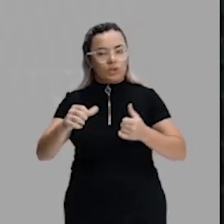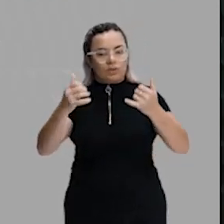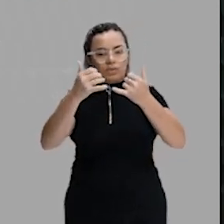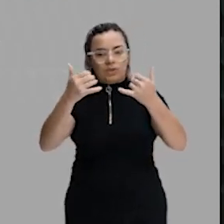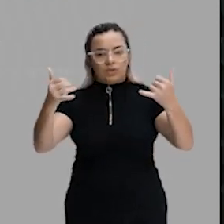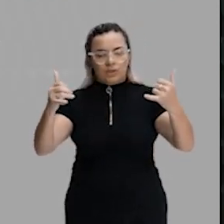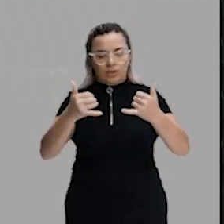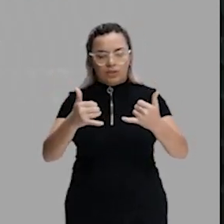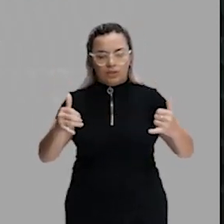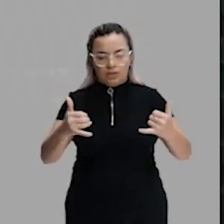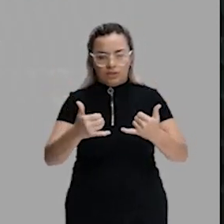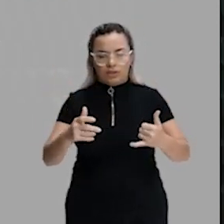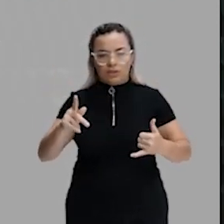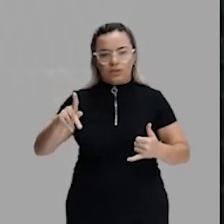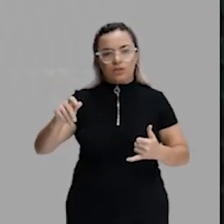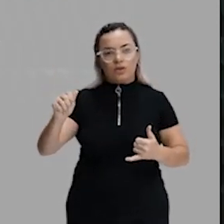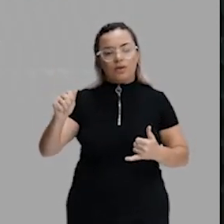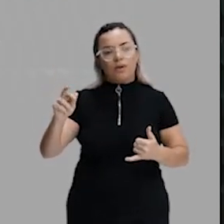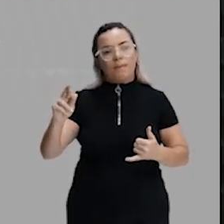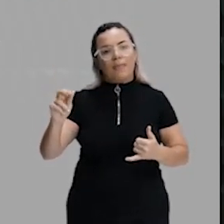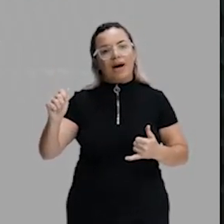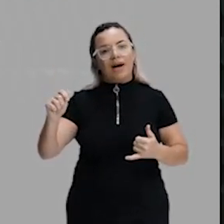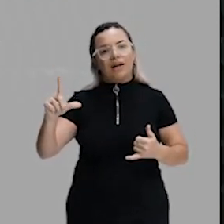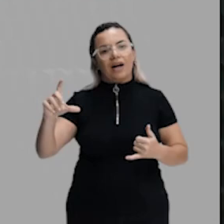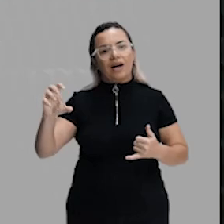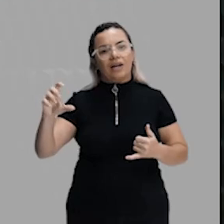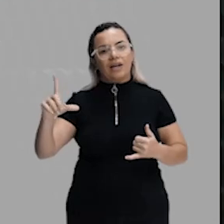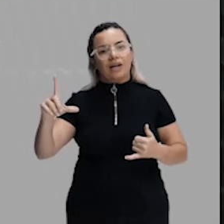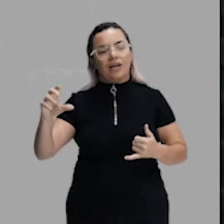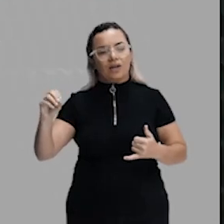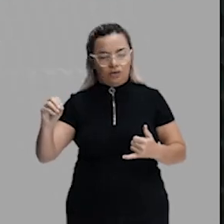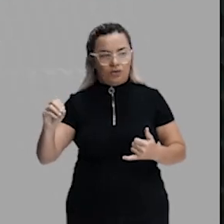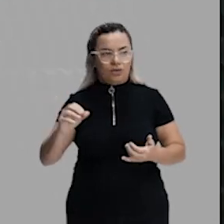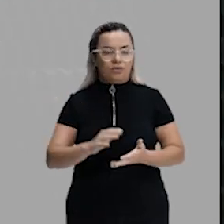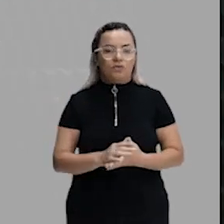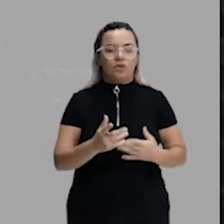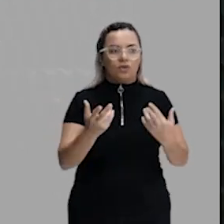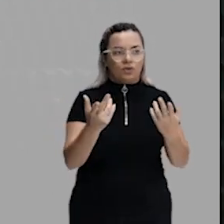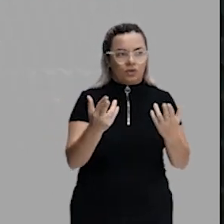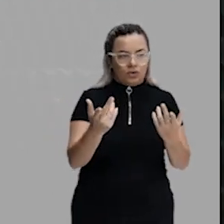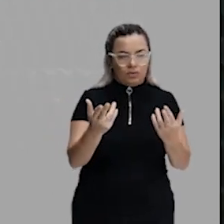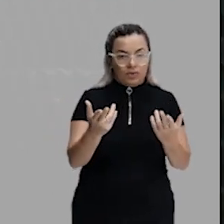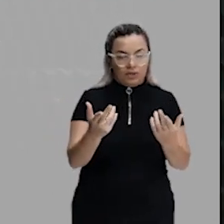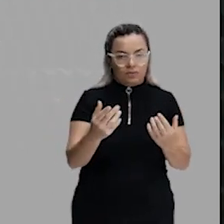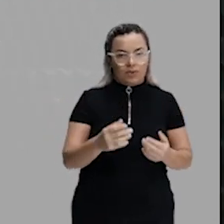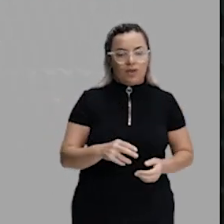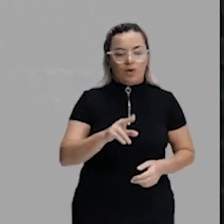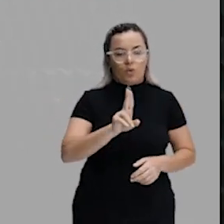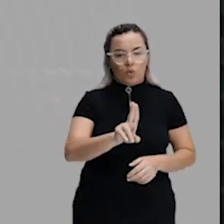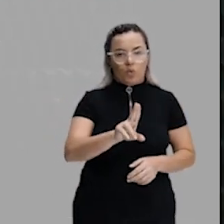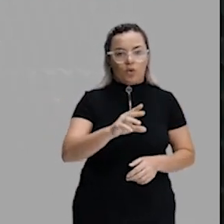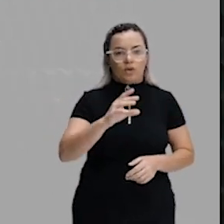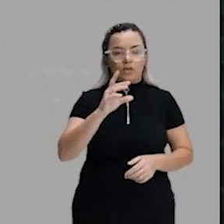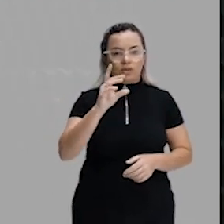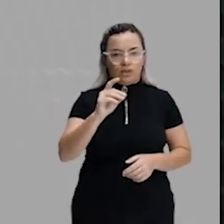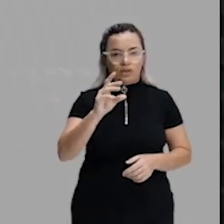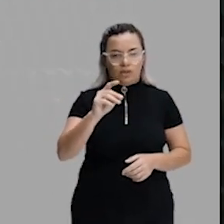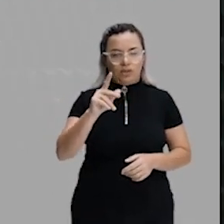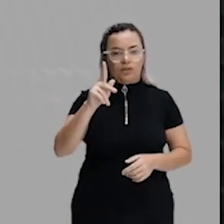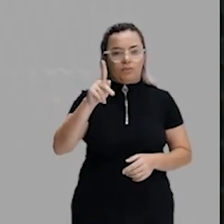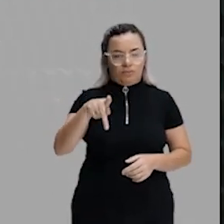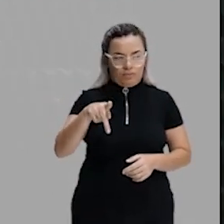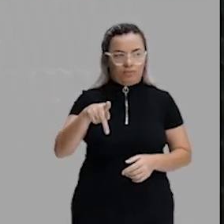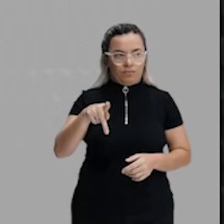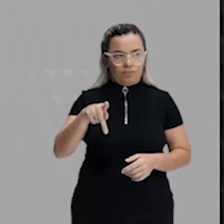Primeiro, eu vou ter a mesma DDP para os 3. Percebam que os 3, ó, eles estão recebendo a